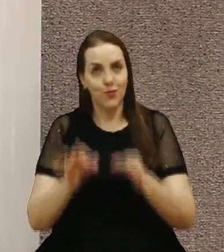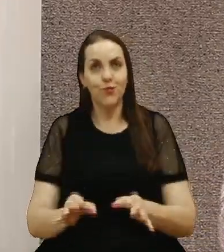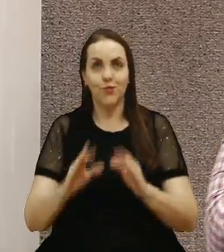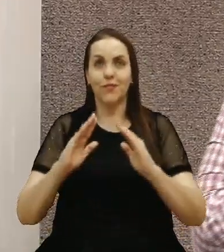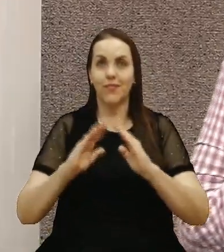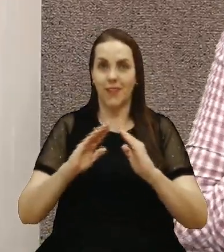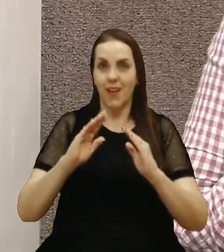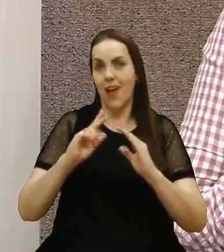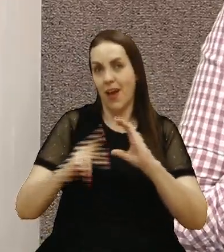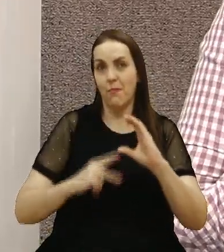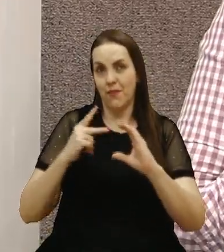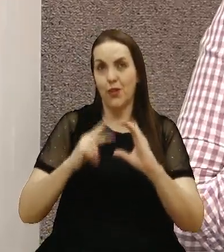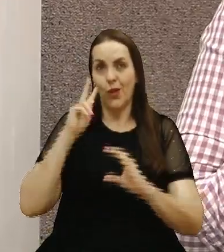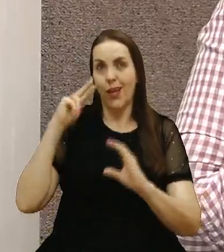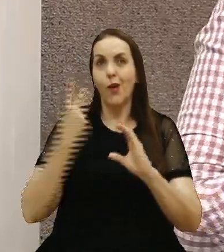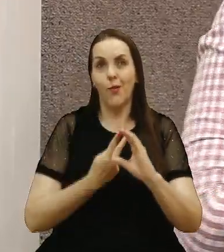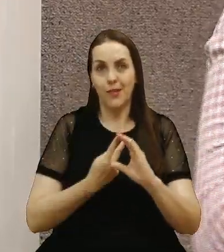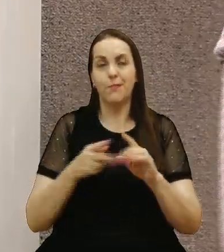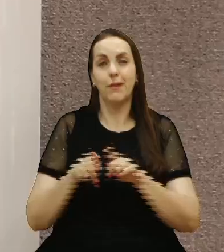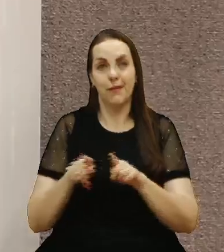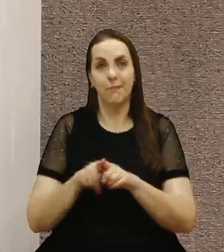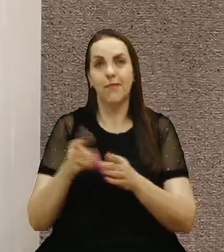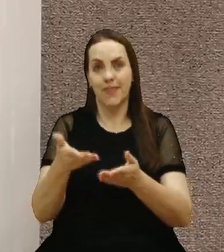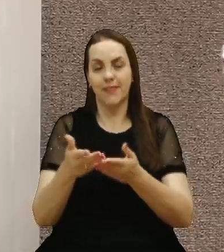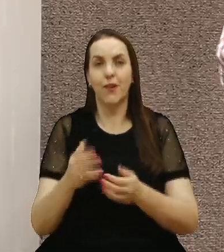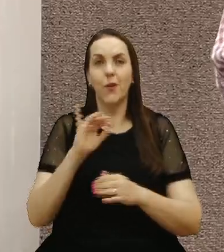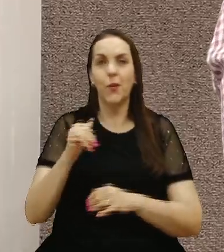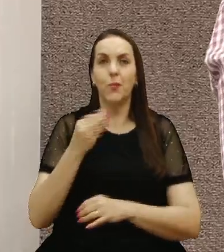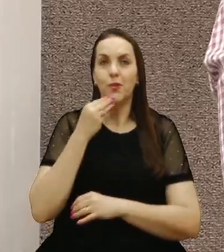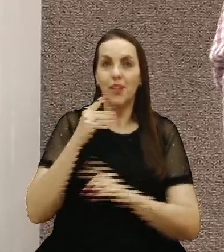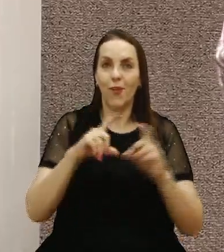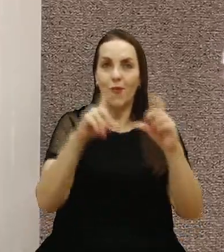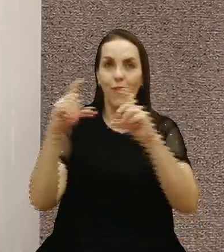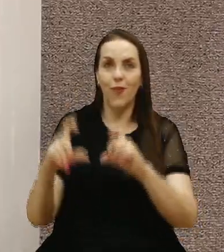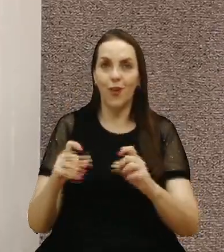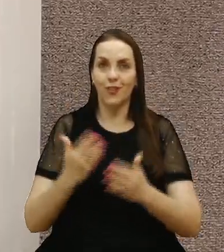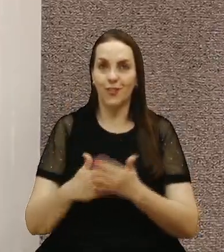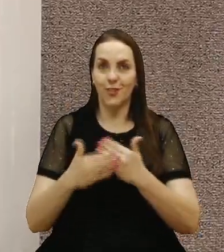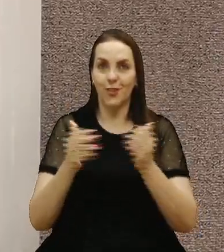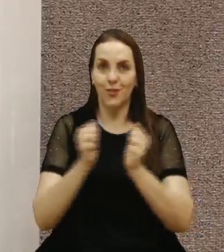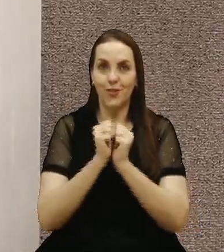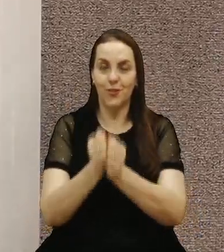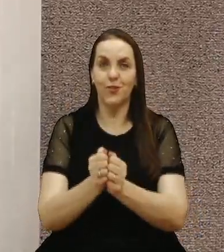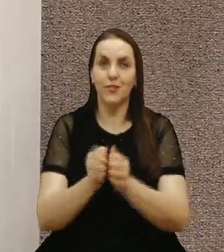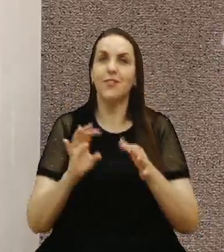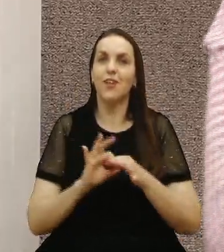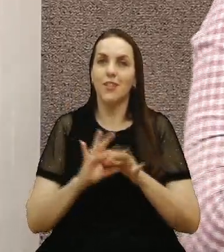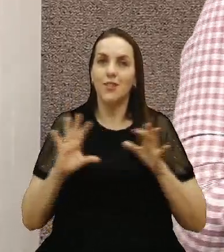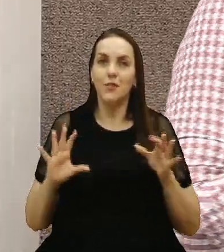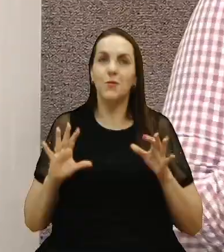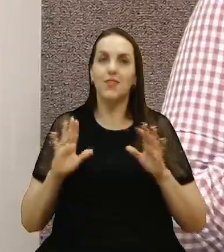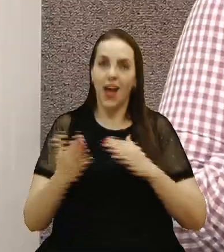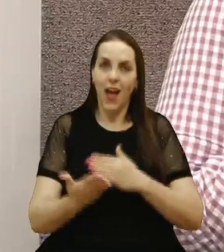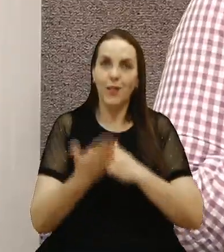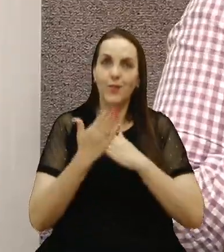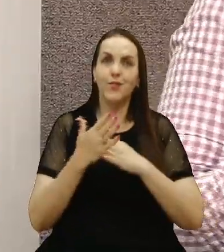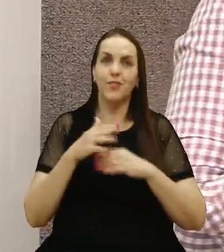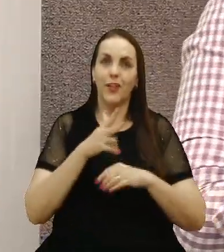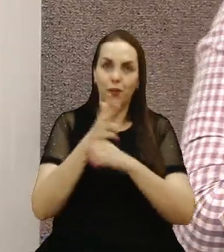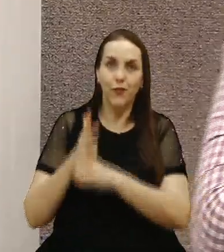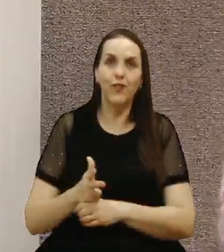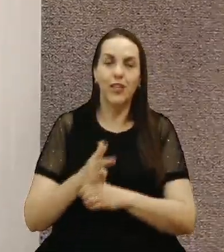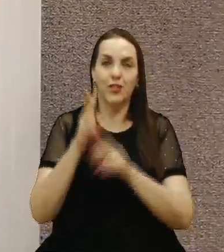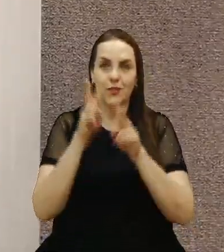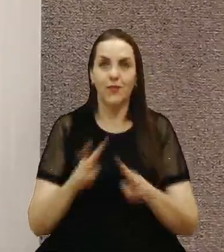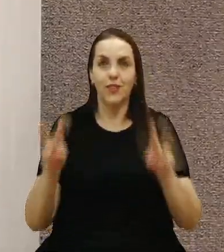reconhecer, e obrigado, presidente, pelo espaço e também pela oportunidade deles poderem fazer uma foto com todos, e eles estão à disposição para receber a ajuda, o vídeo, a visualização